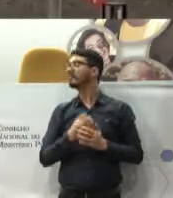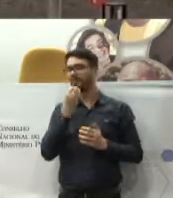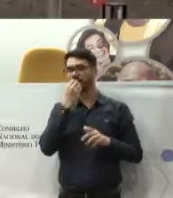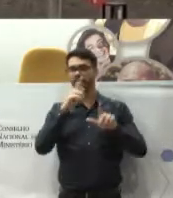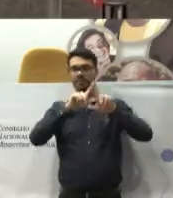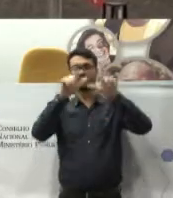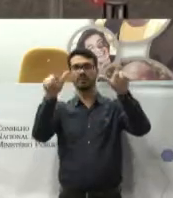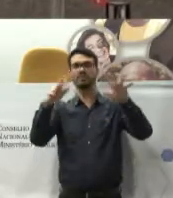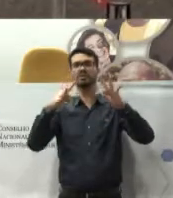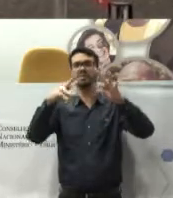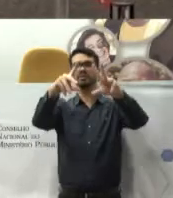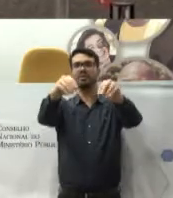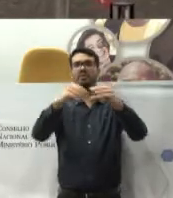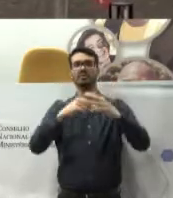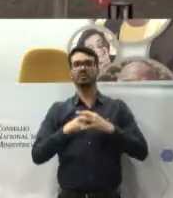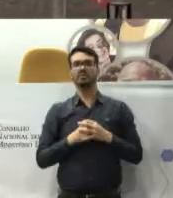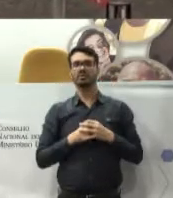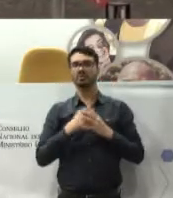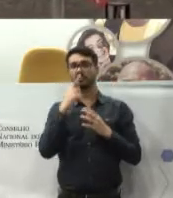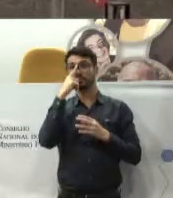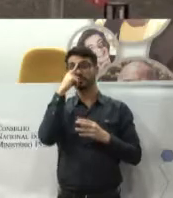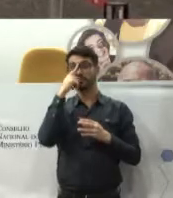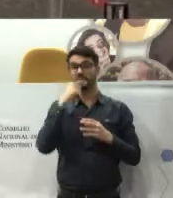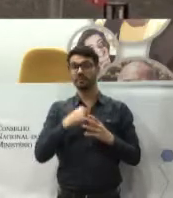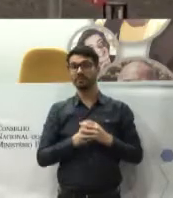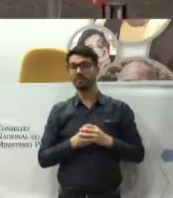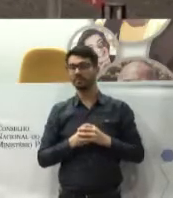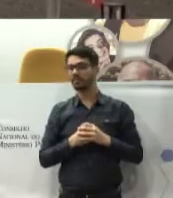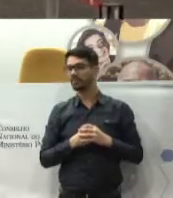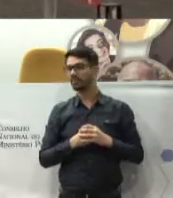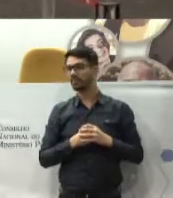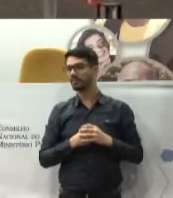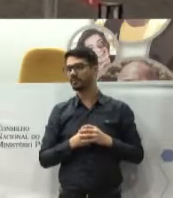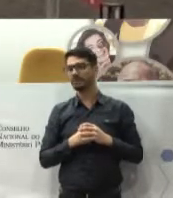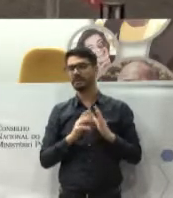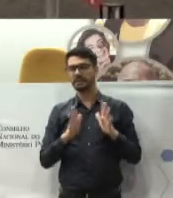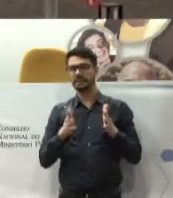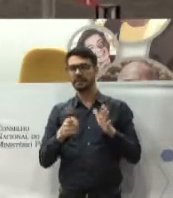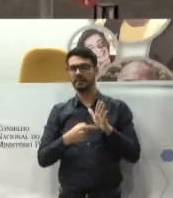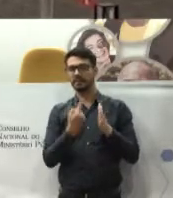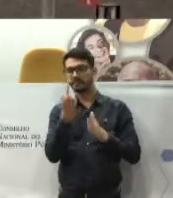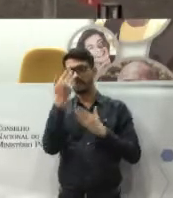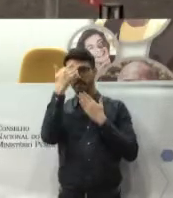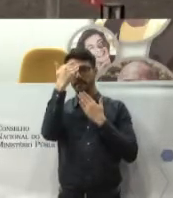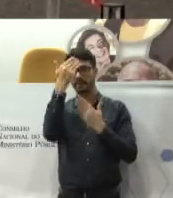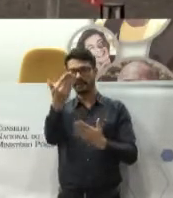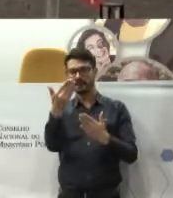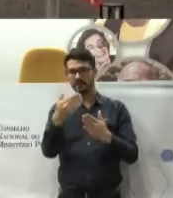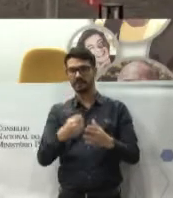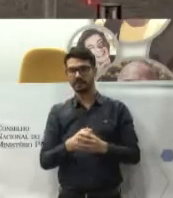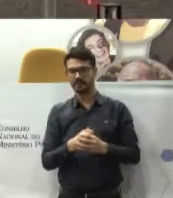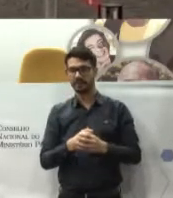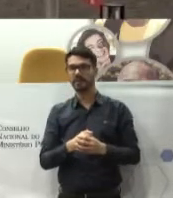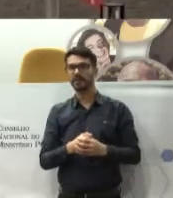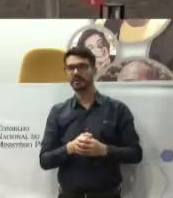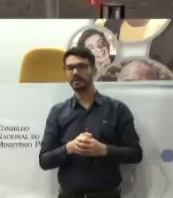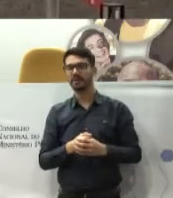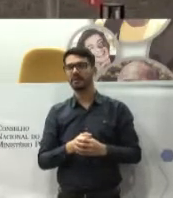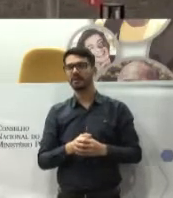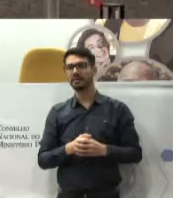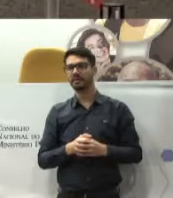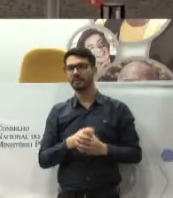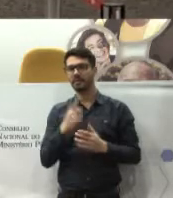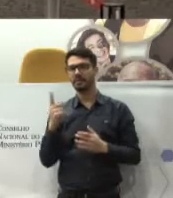Bom dia a todas e todos. Já vou, em primeiro lugar, agradecer aqui ao conselheiro Luiz Fernando